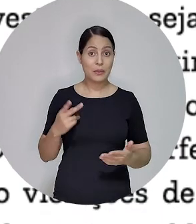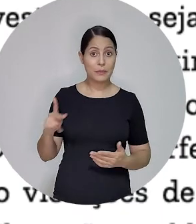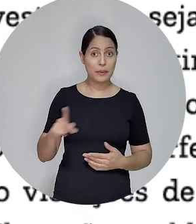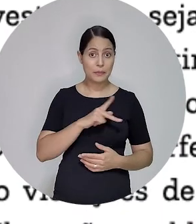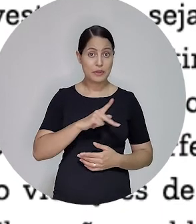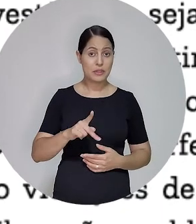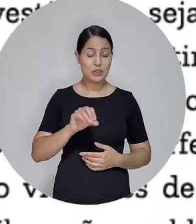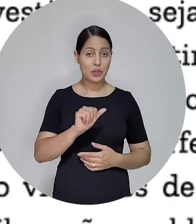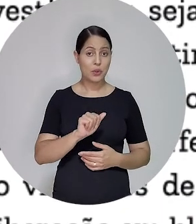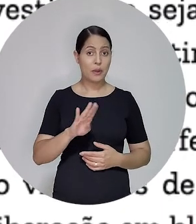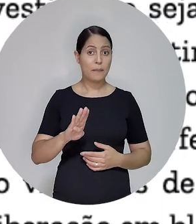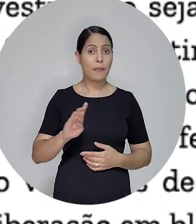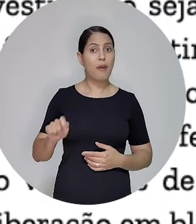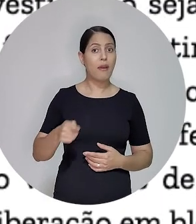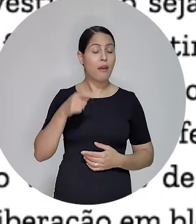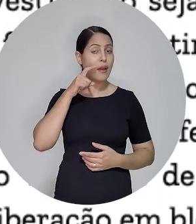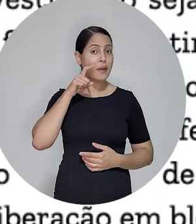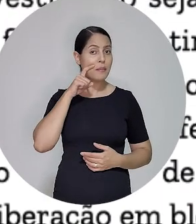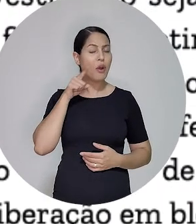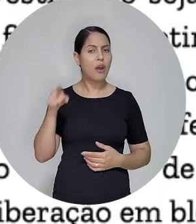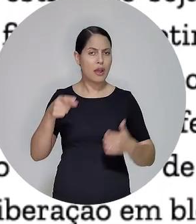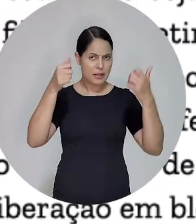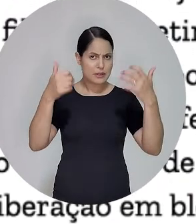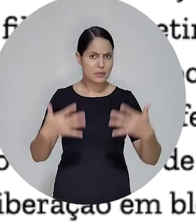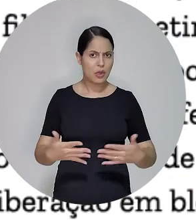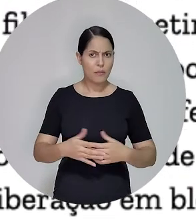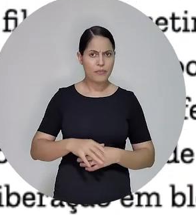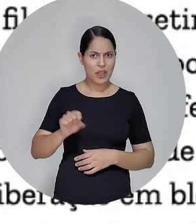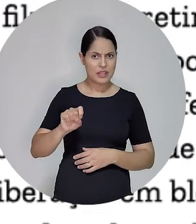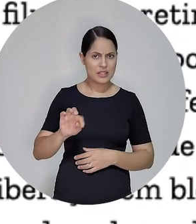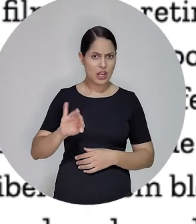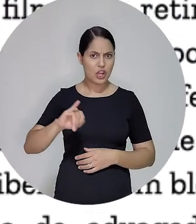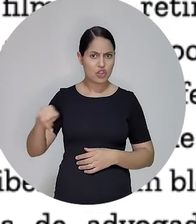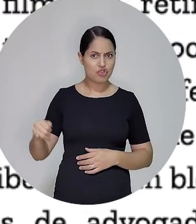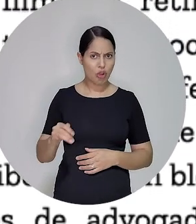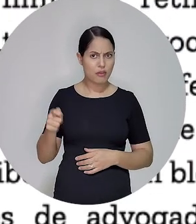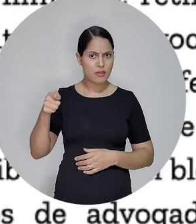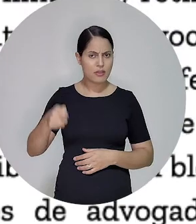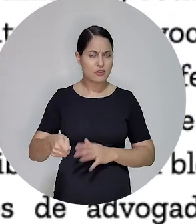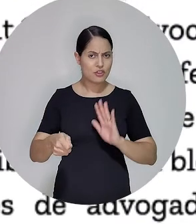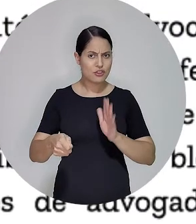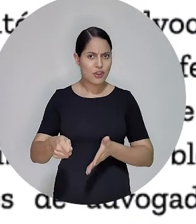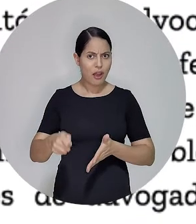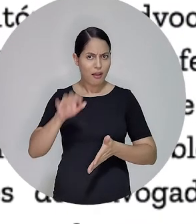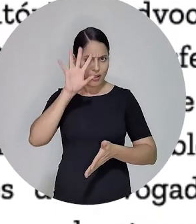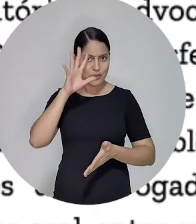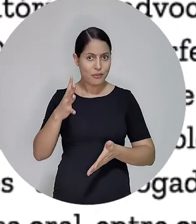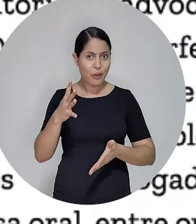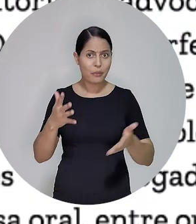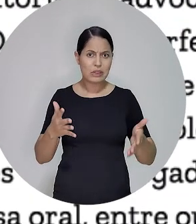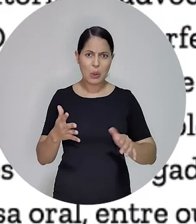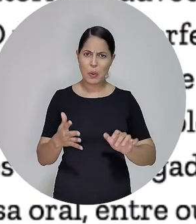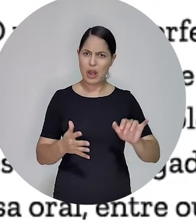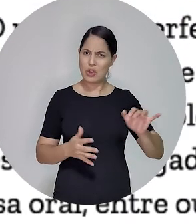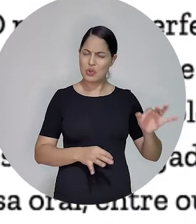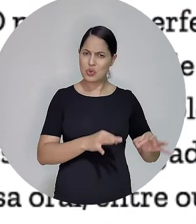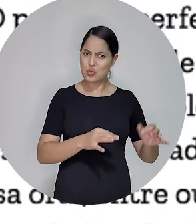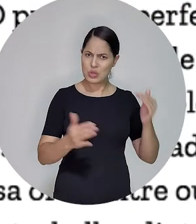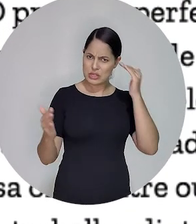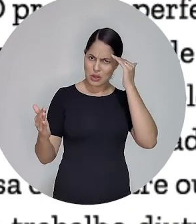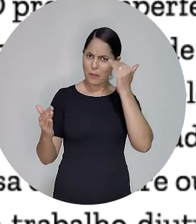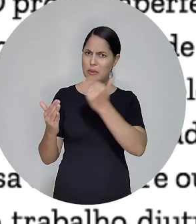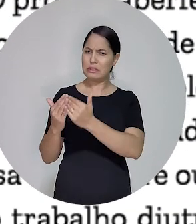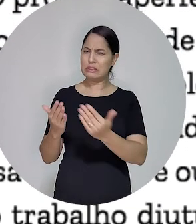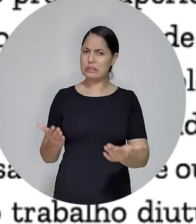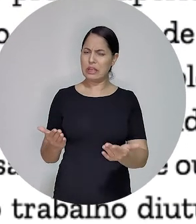pontuais de desrespeito à decisão do STJ, mas a OAB mantém-se vigilante para a reversão de qualquer decisão que ignore